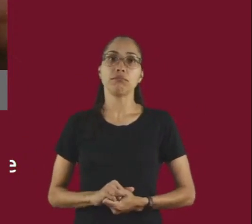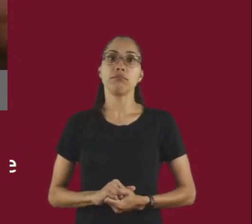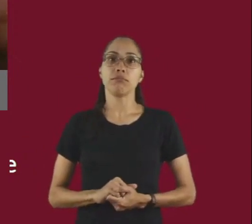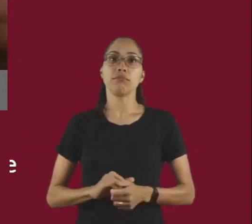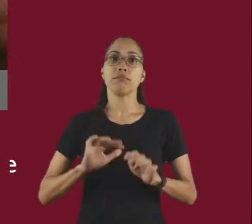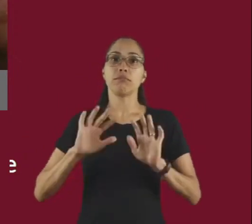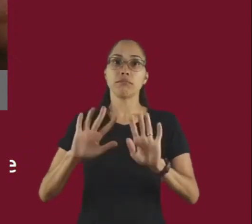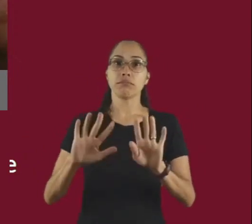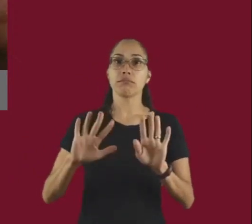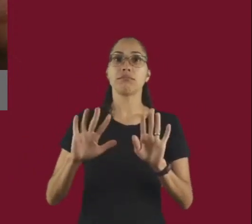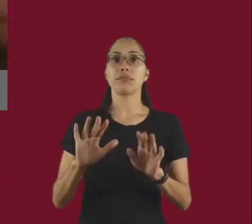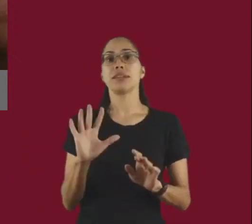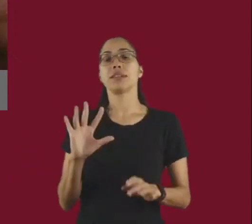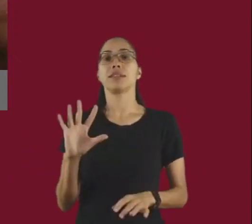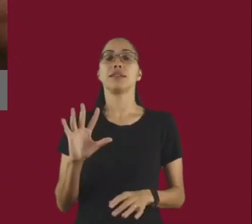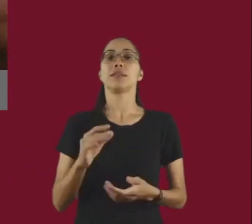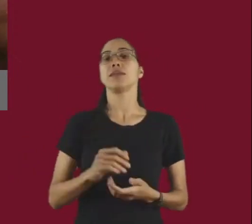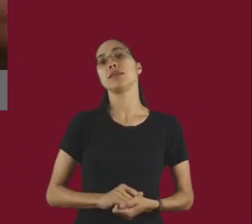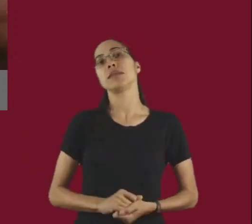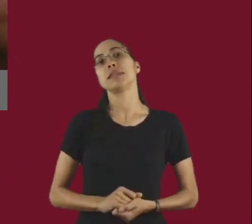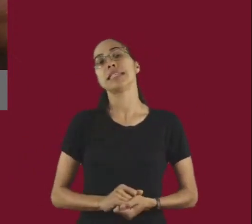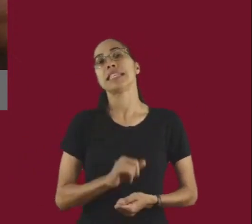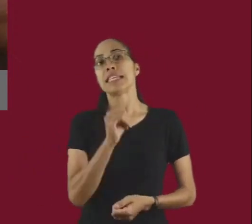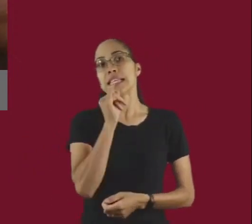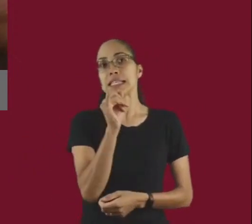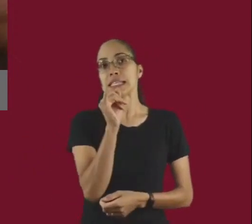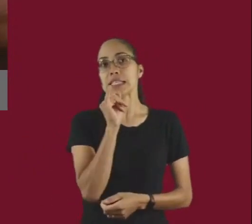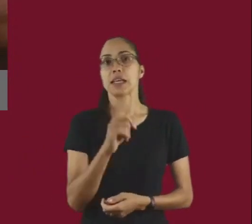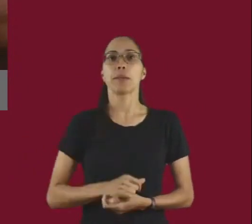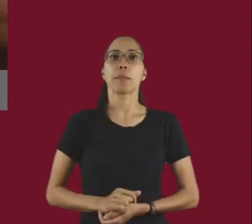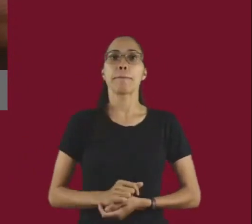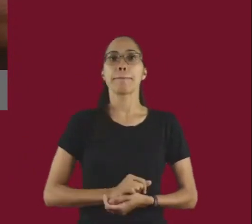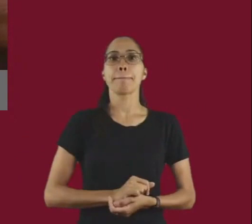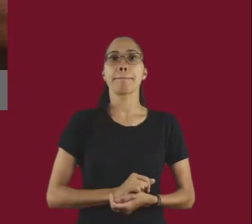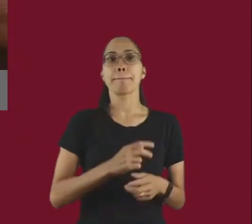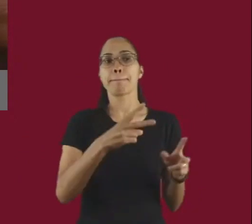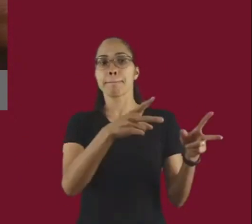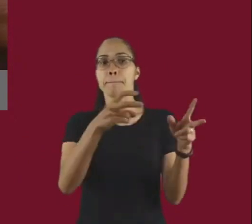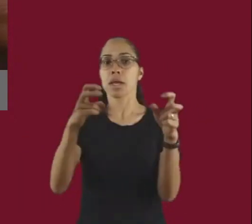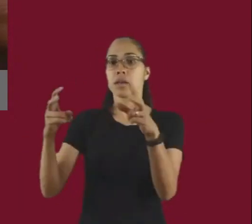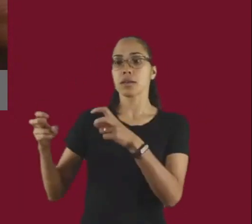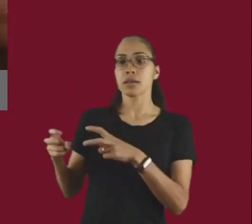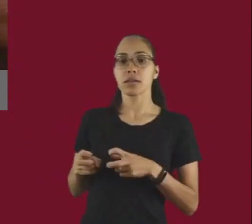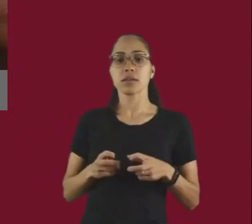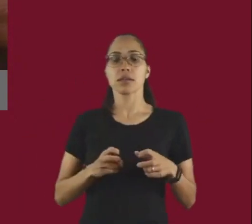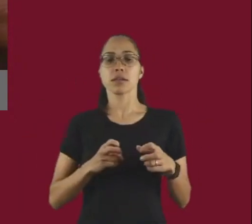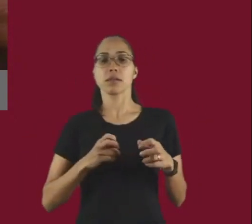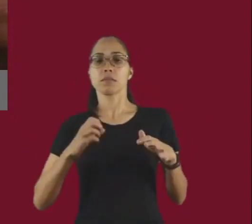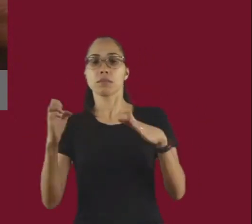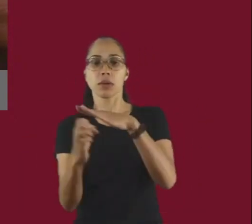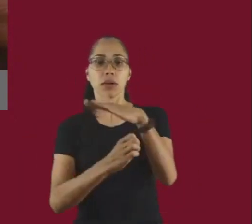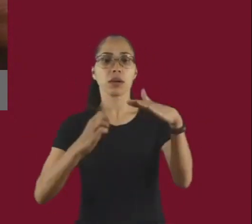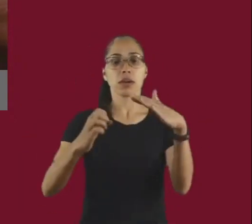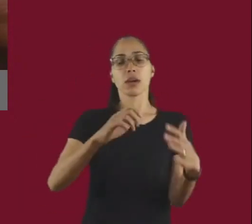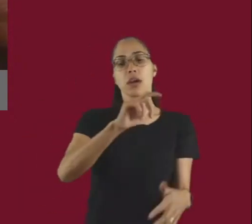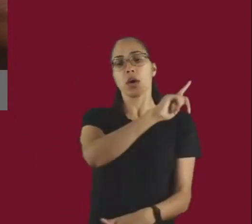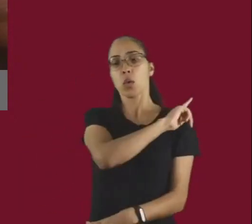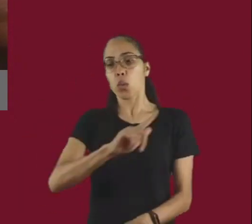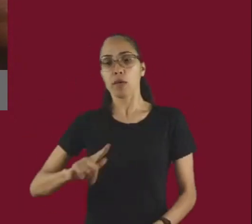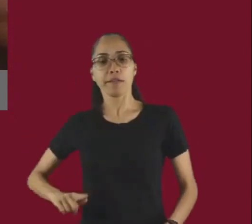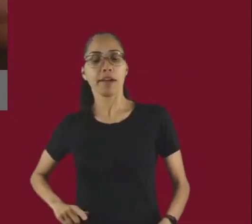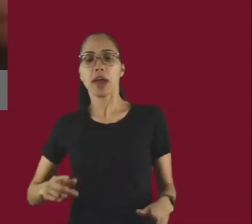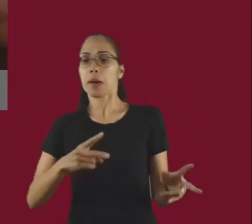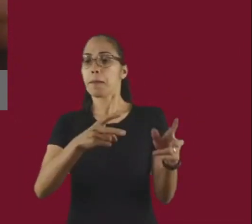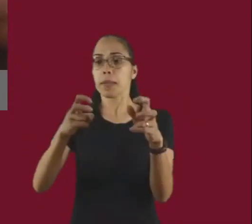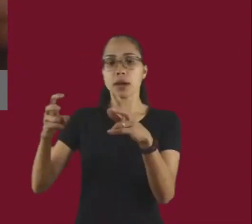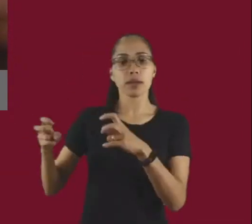Mas tudo indica, né, pelo comportamento das grandes corporações transnacionais, dos governos e dos parlamentos,